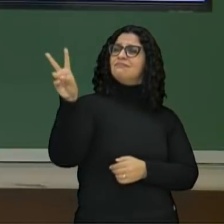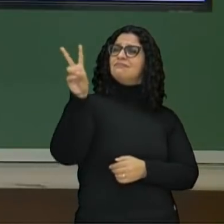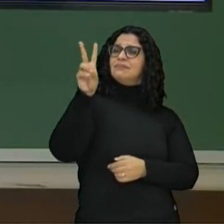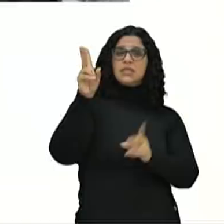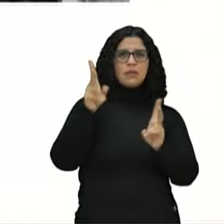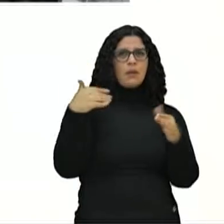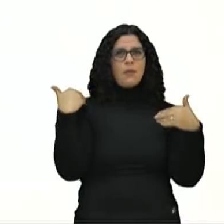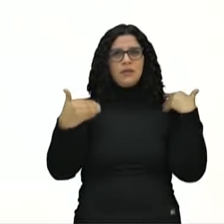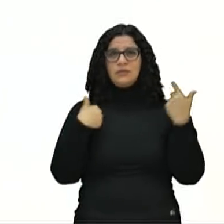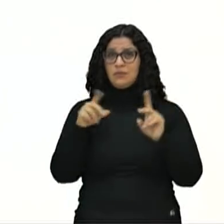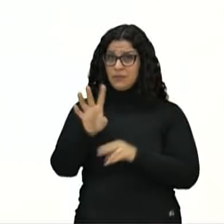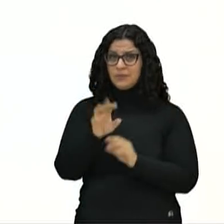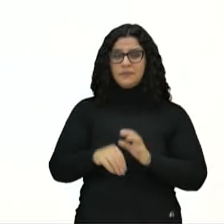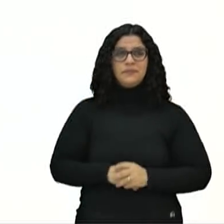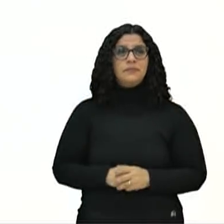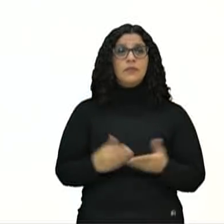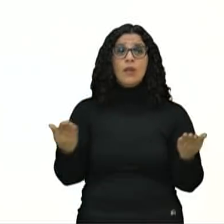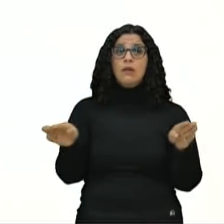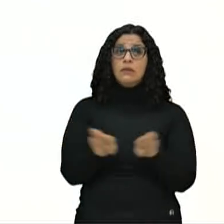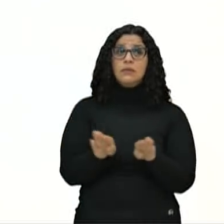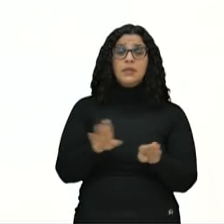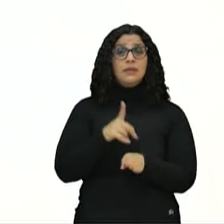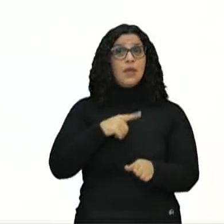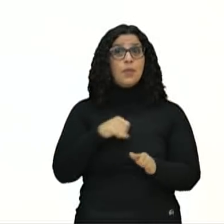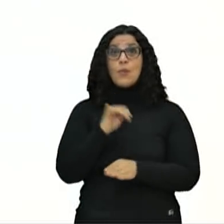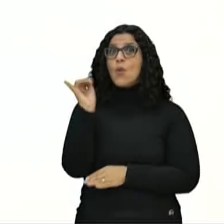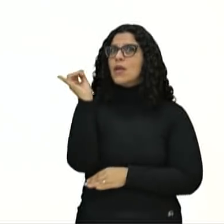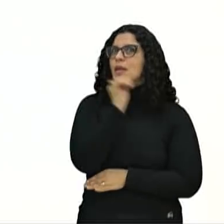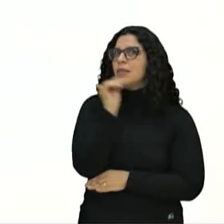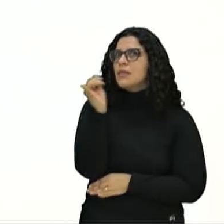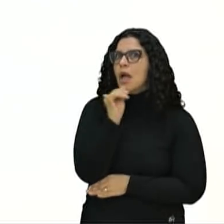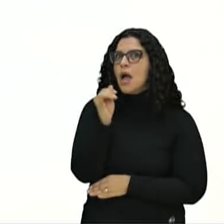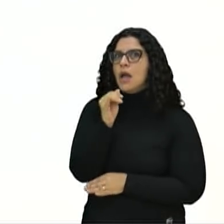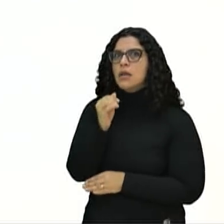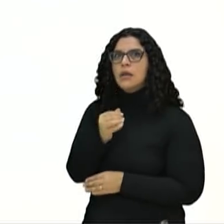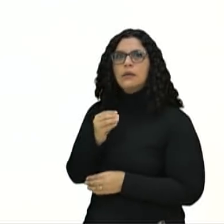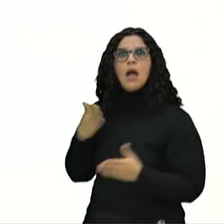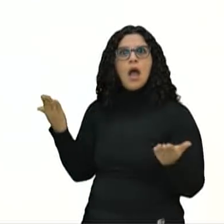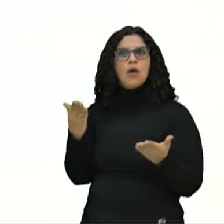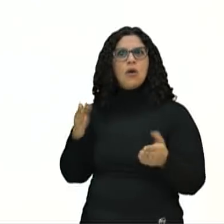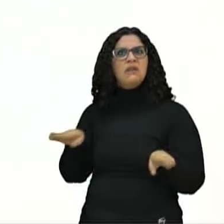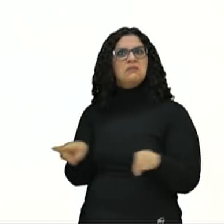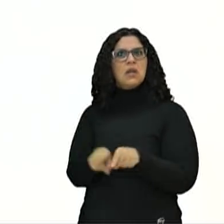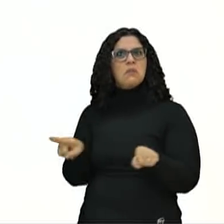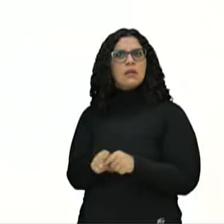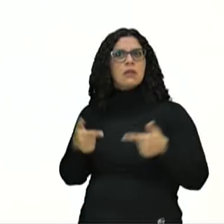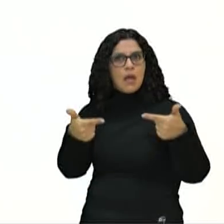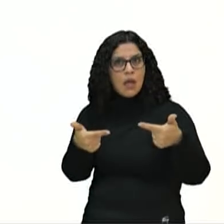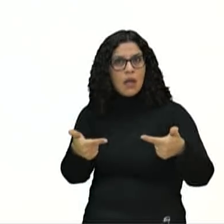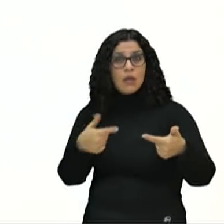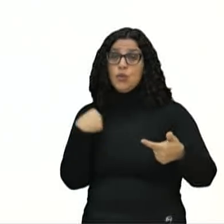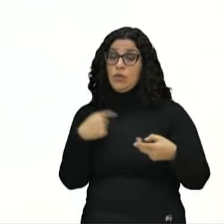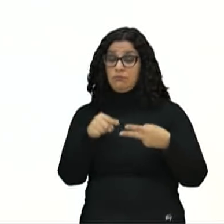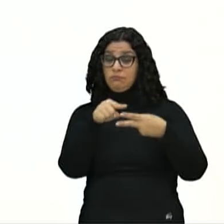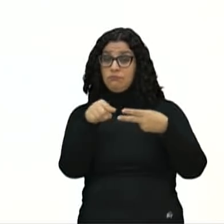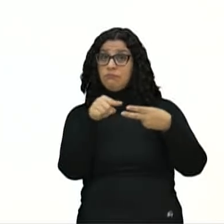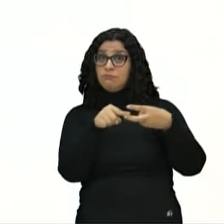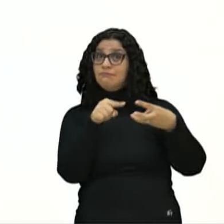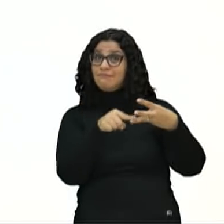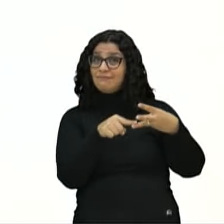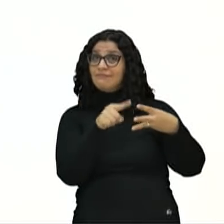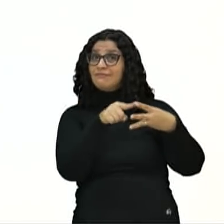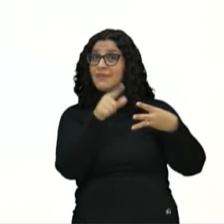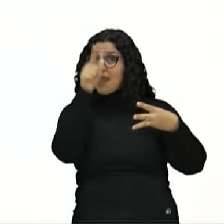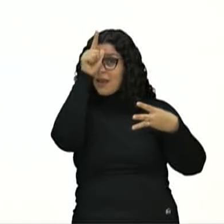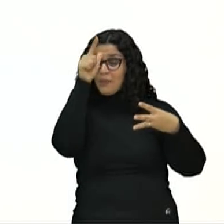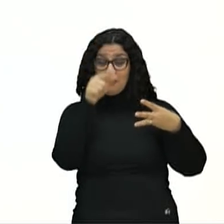imagem dele para você. A Itália entrou na guerra. A gente até agora só falou quando falou de eixo, só falou